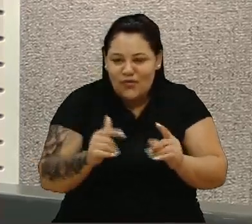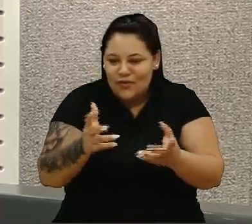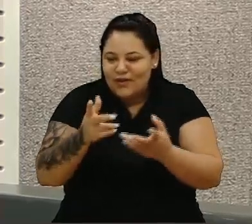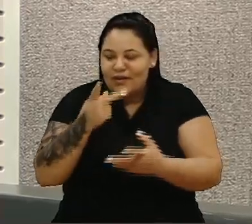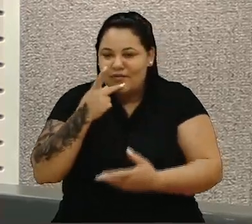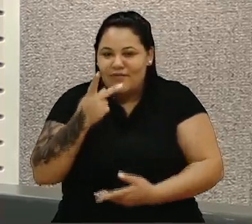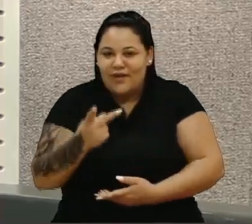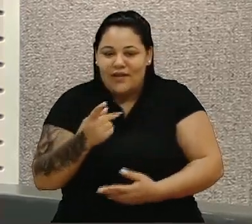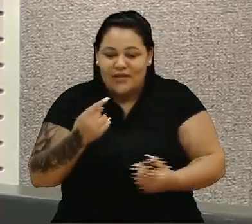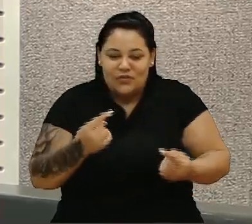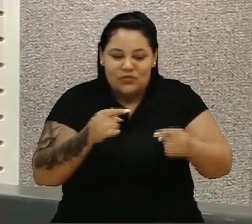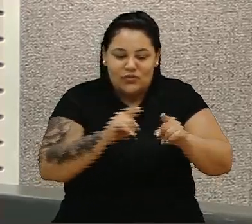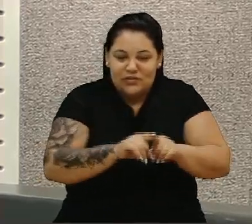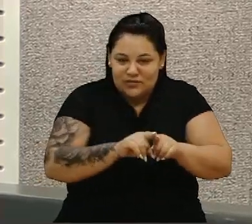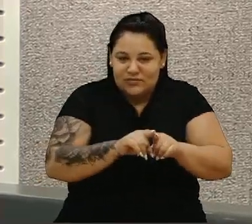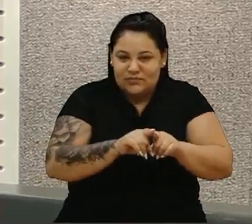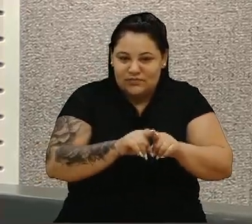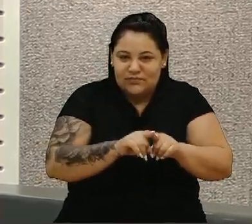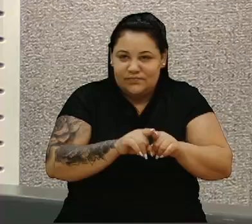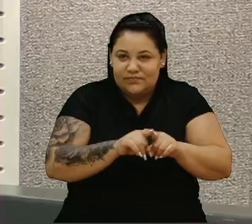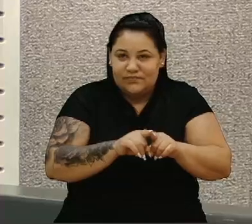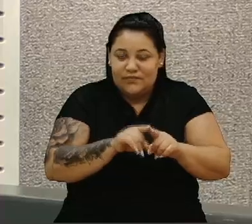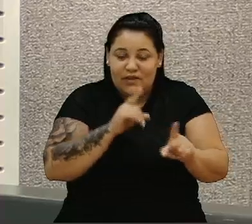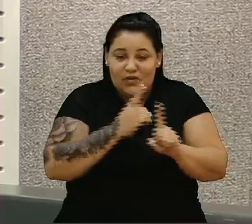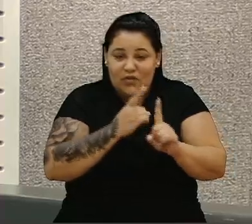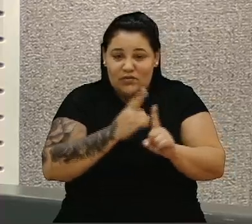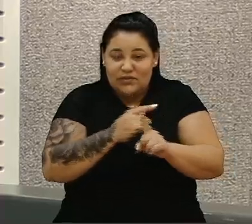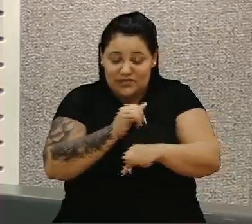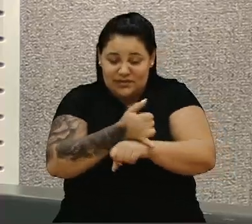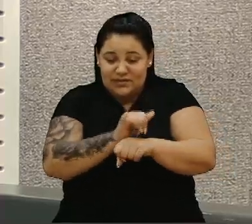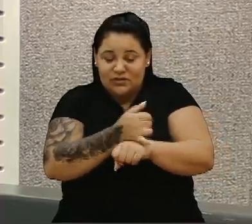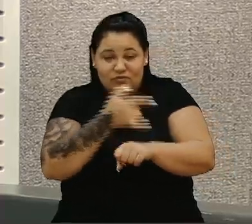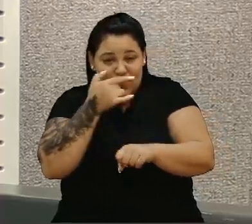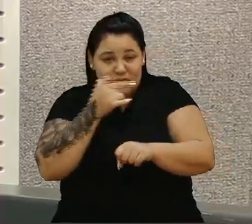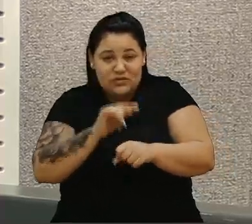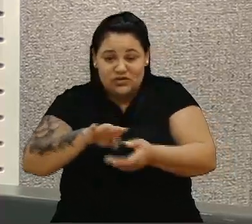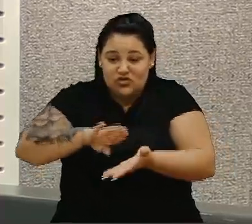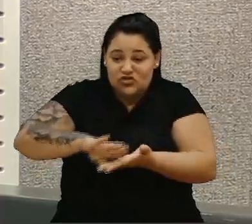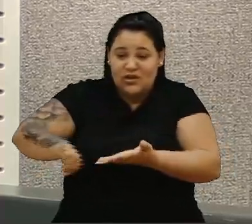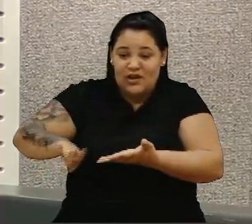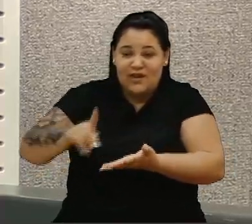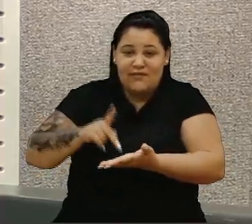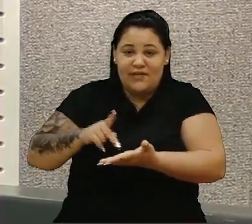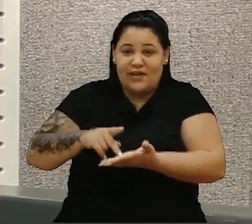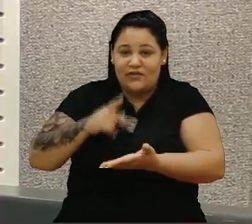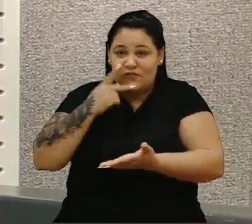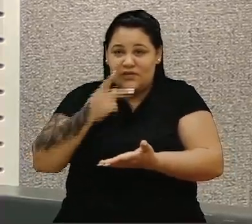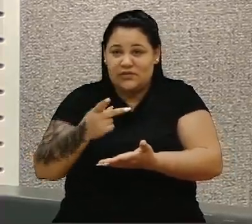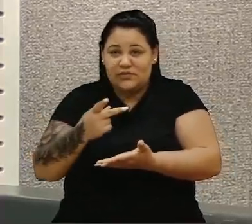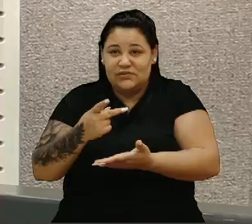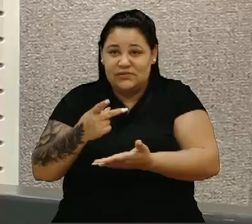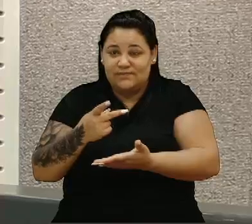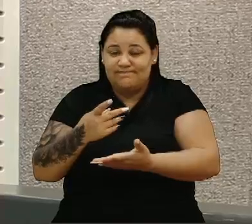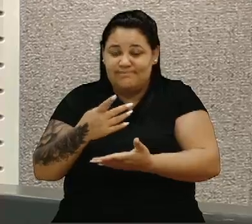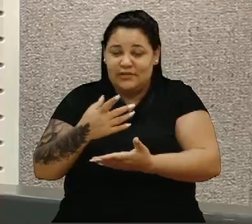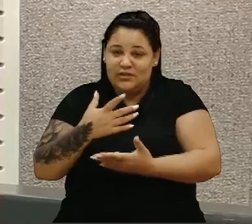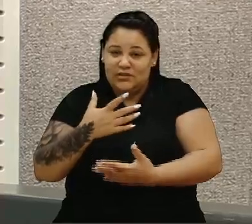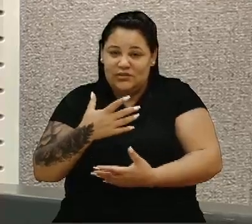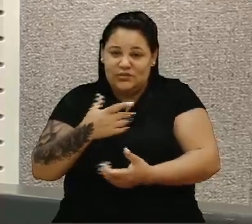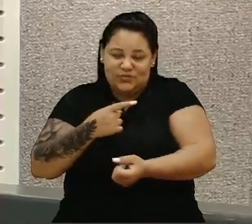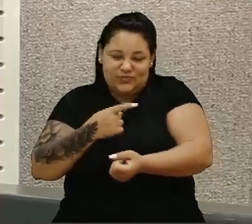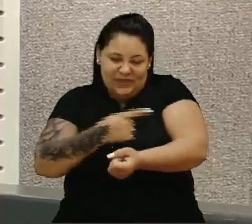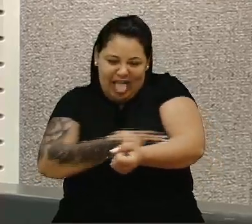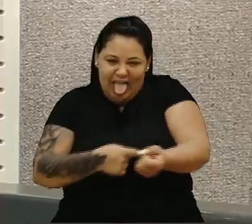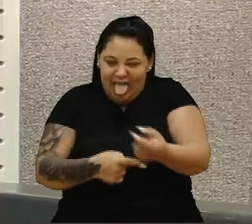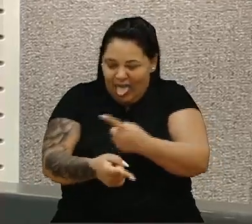parceria no sentido de encontrarmos essas alternativas para coibir, né? Eliminar, de fato, tanto a questão da automutilação, que é uma pauta também forte, que